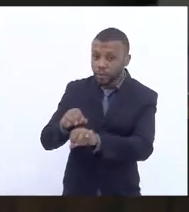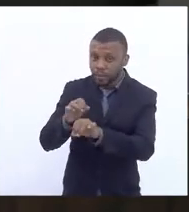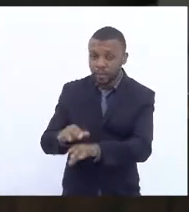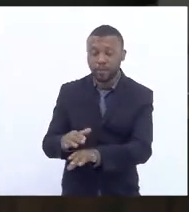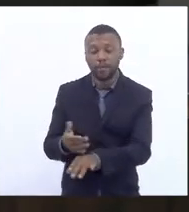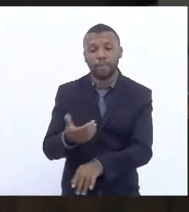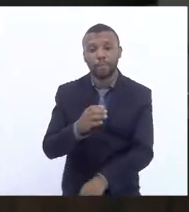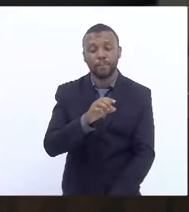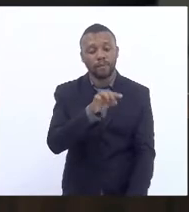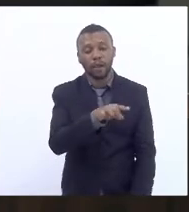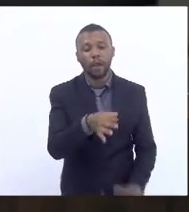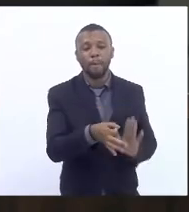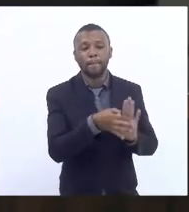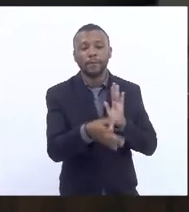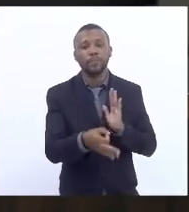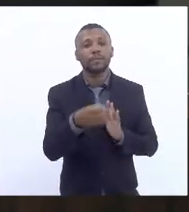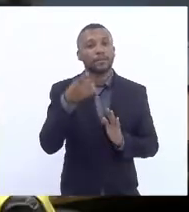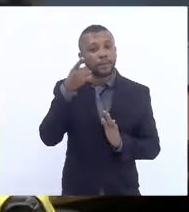Pacheco.